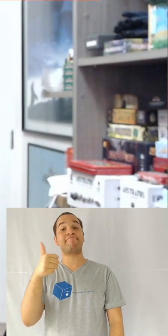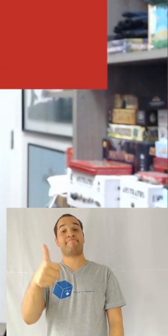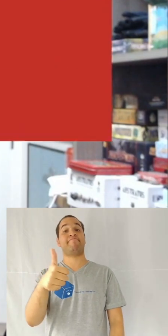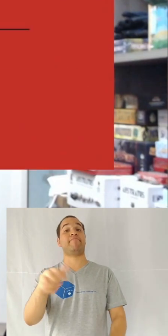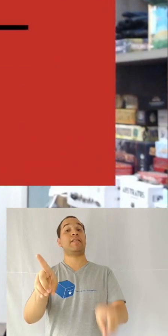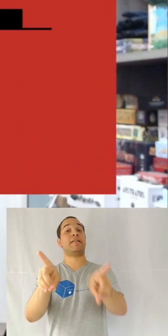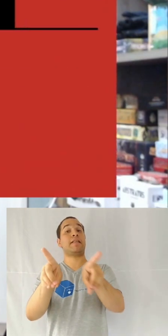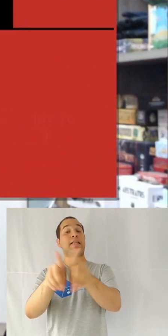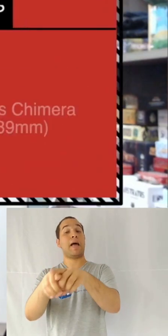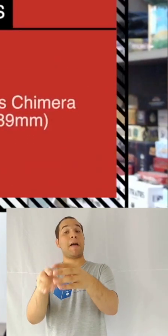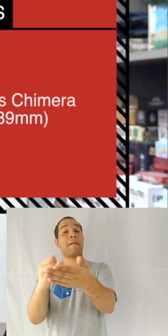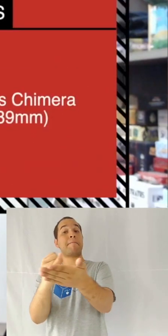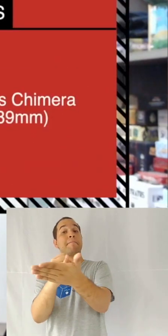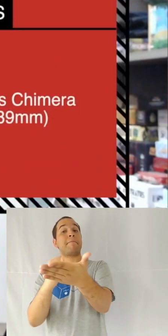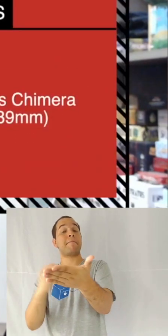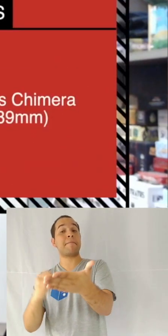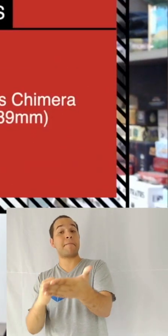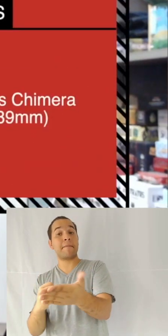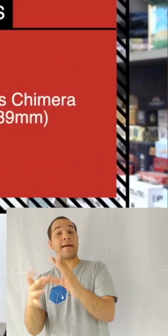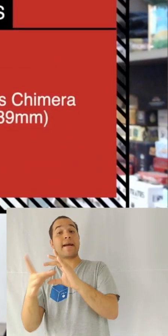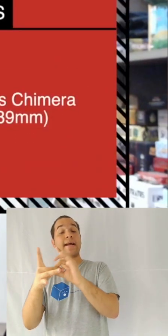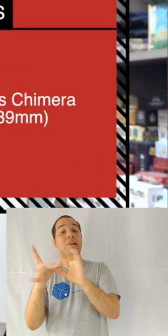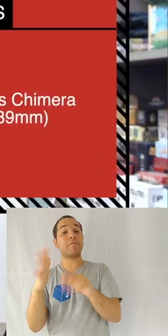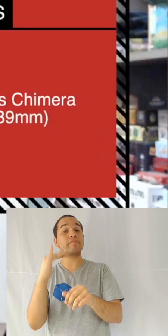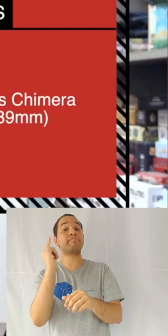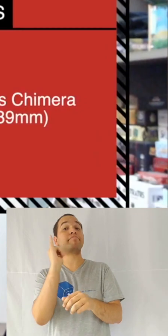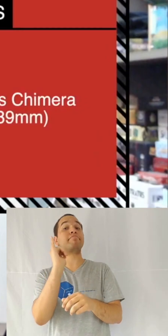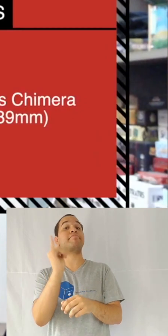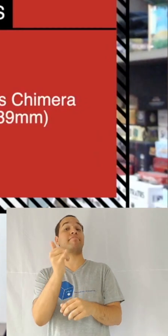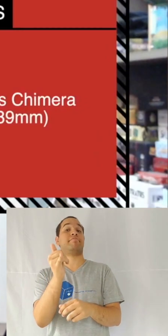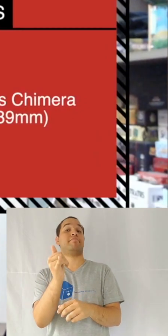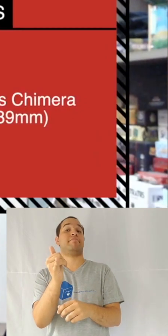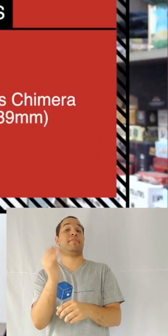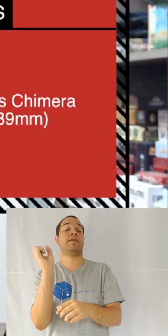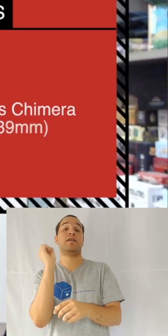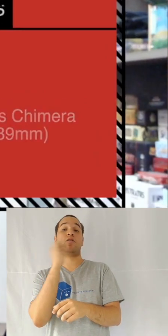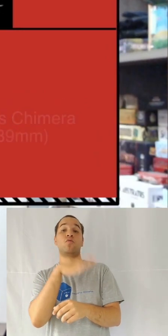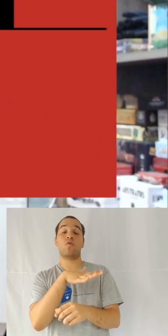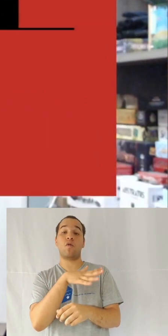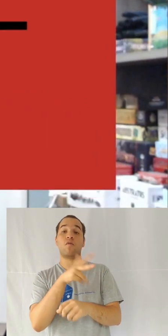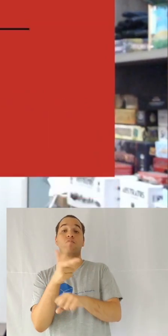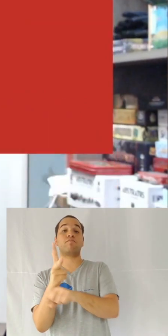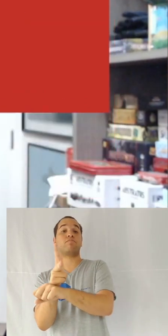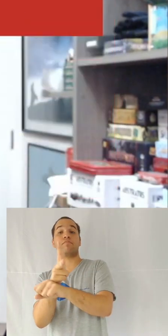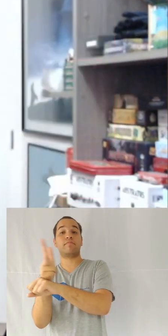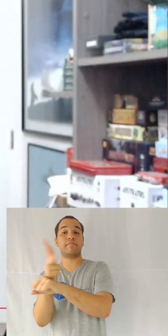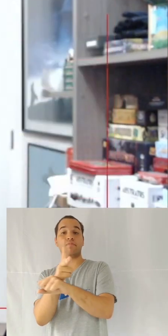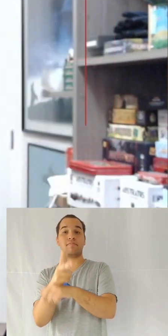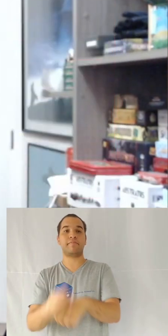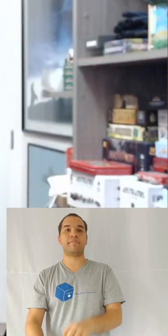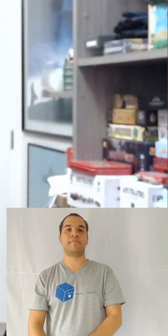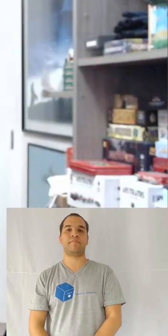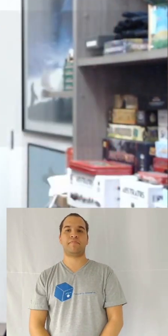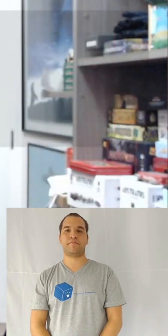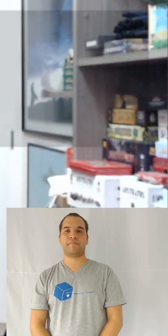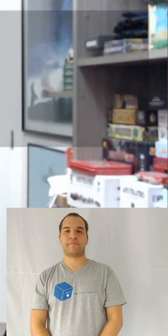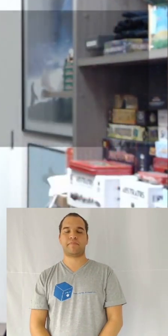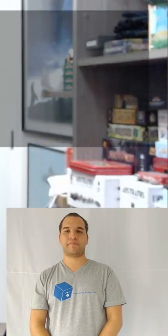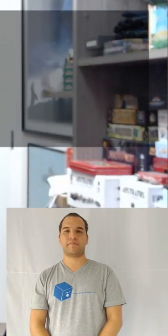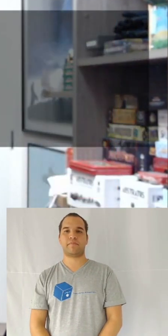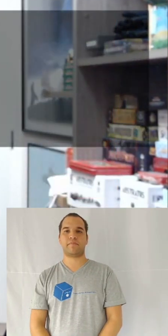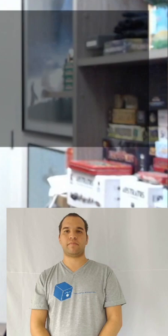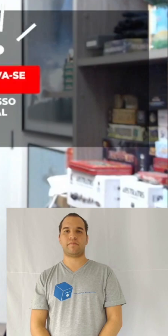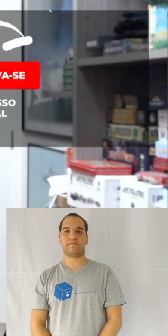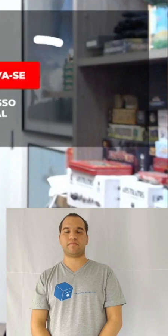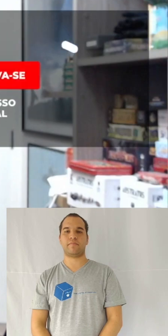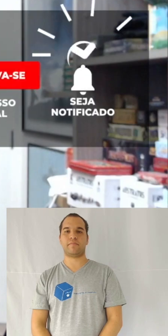Um jogo da Galbs Games. Para quem gosta de deslivar, são 18 cartas de tamanho Chimera. E, bom, eu espero que